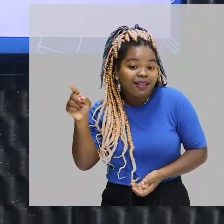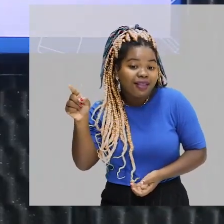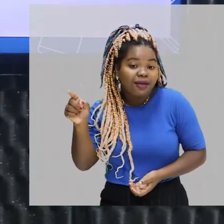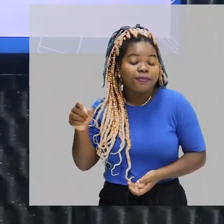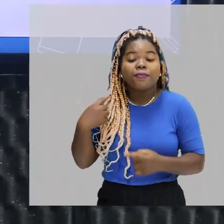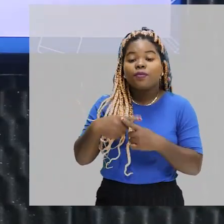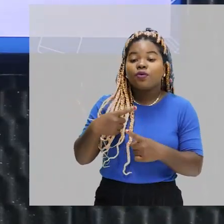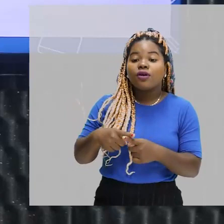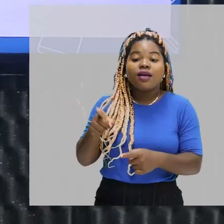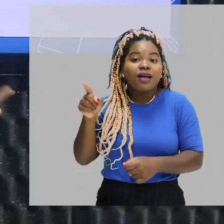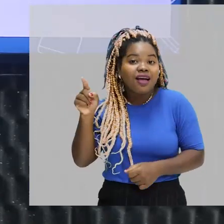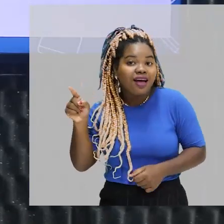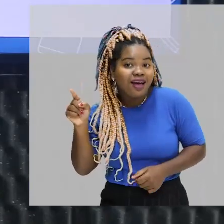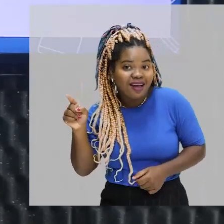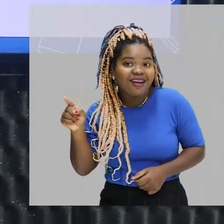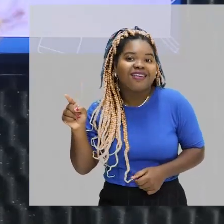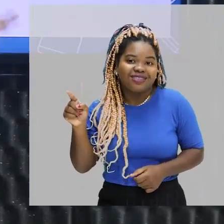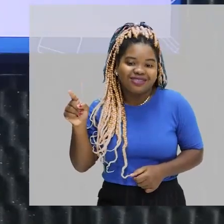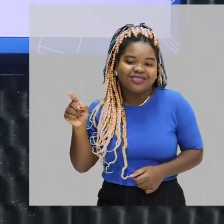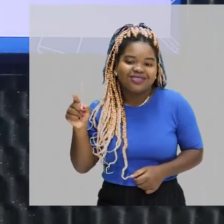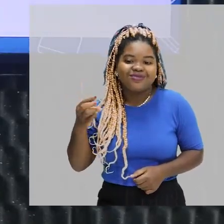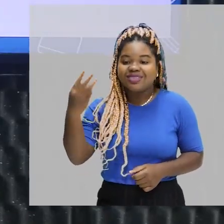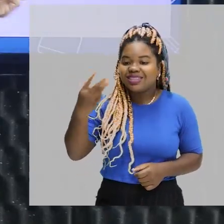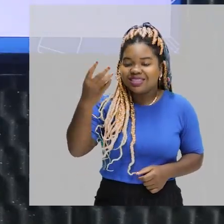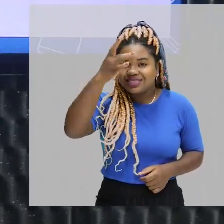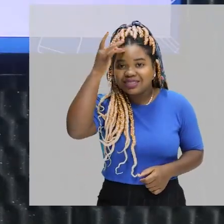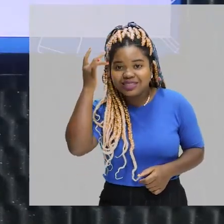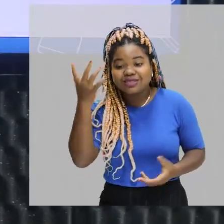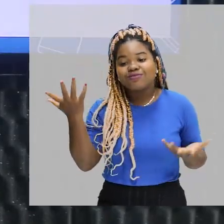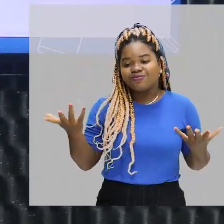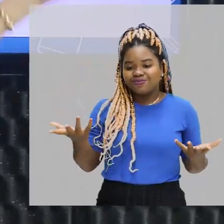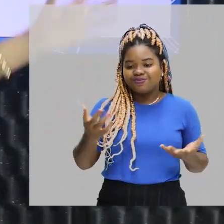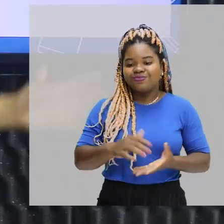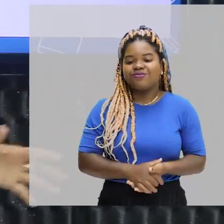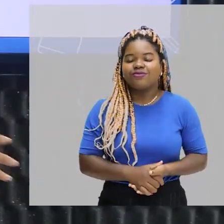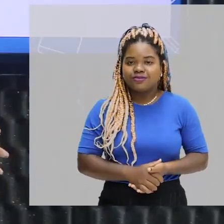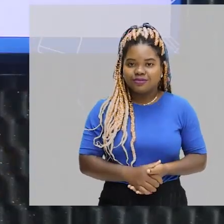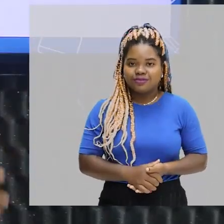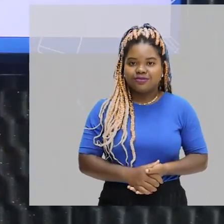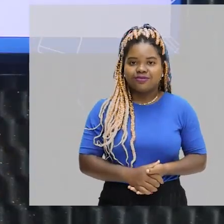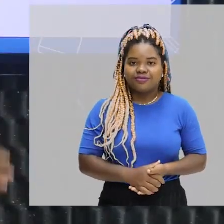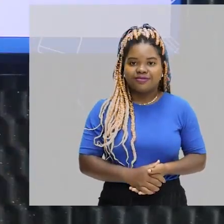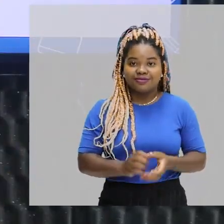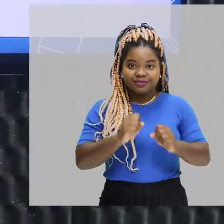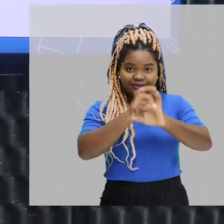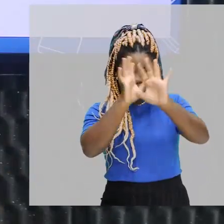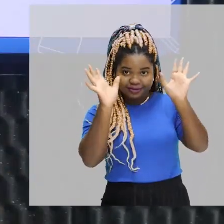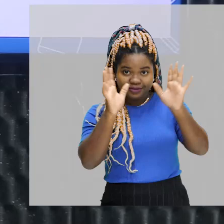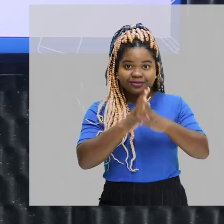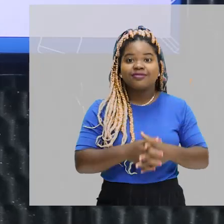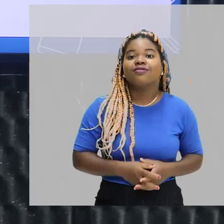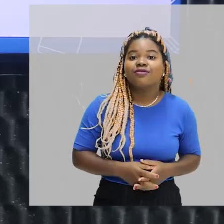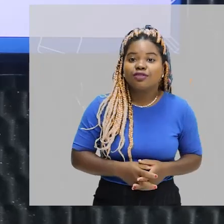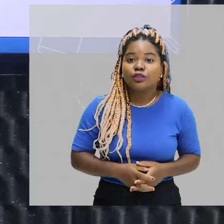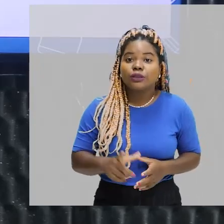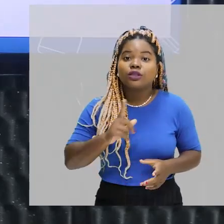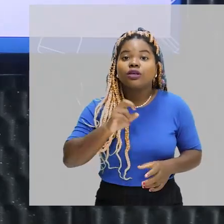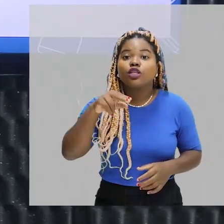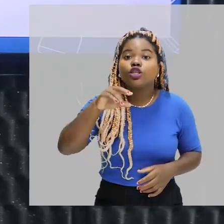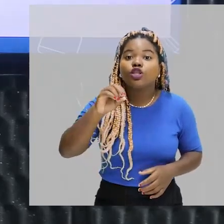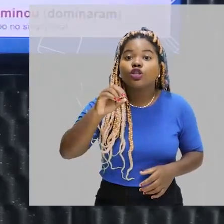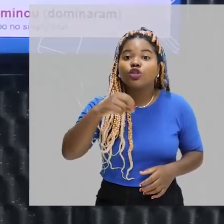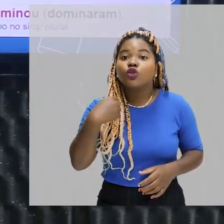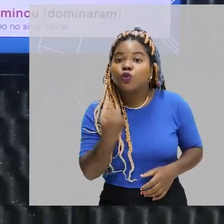pessoa. Então, eu e ela, eu e Deusa, eu e Danilo, eu e a torcida do Flamengo vai dar o quê? Nós.